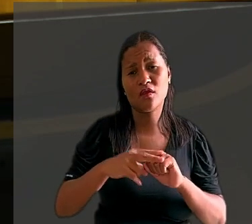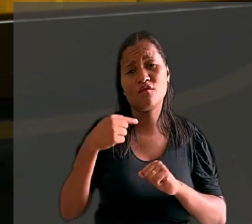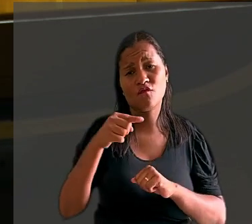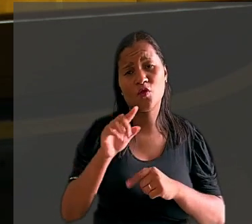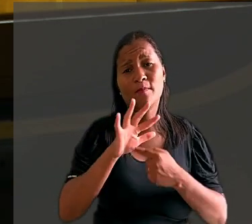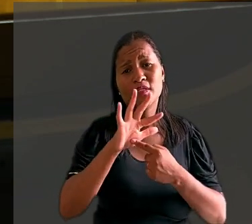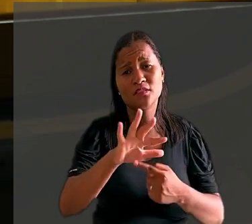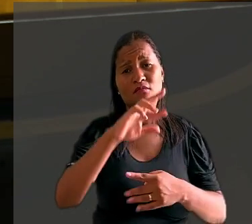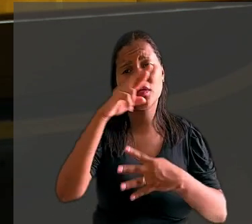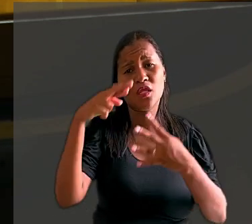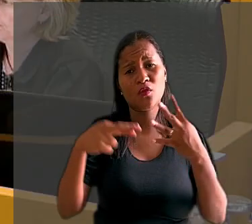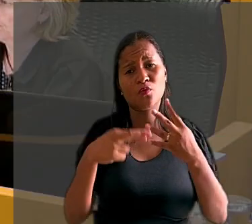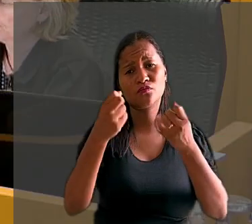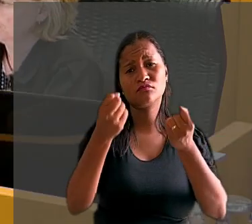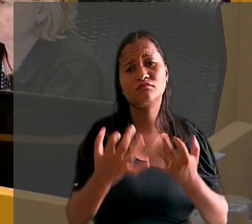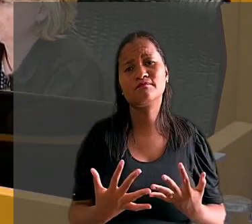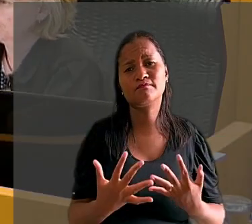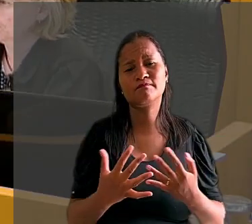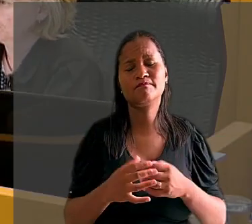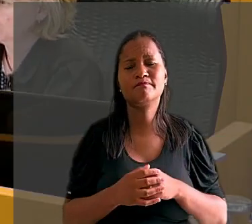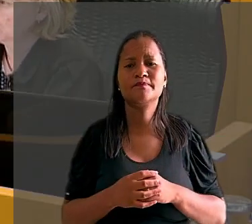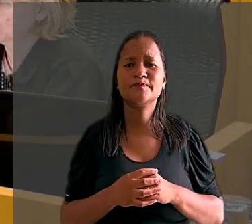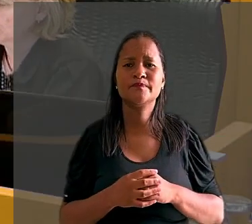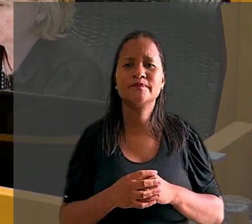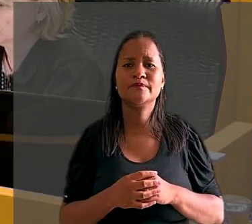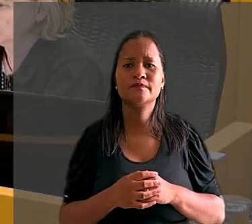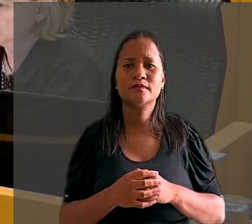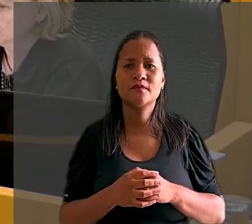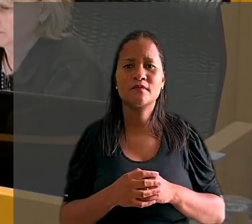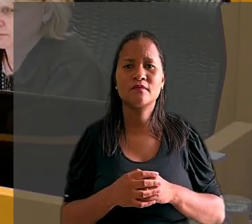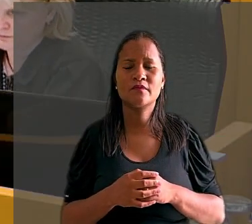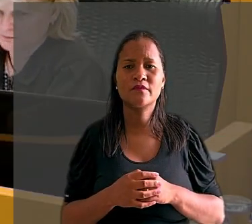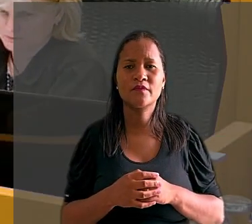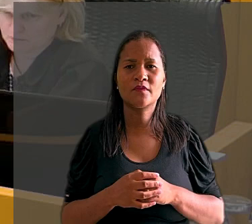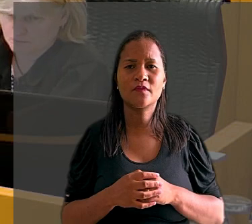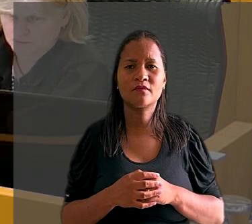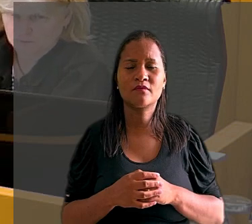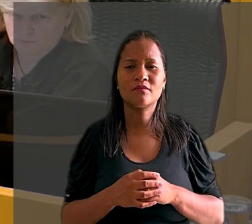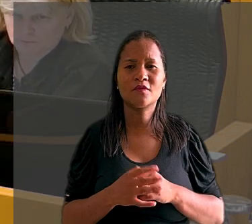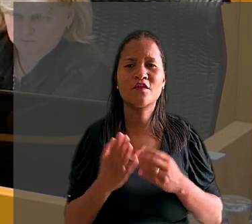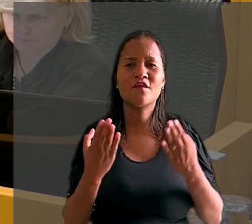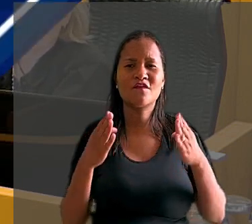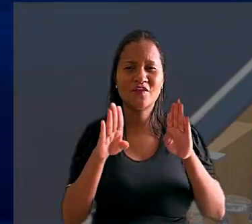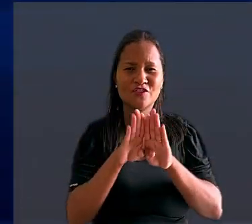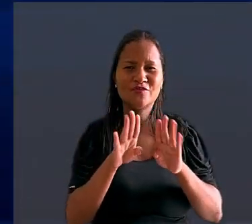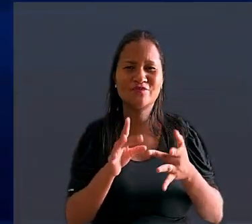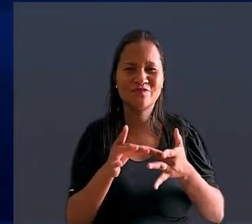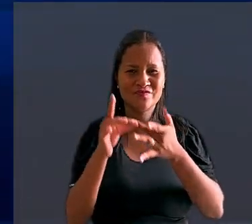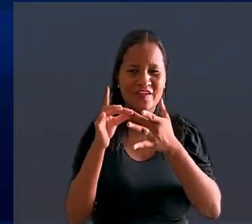por dano moral à viúva. Foram apresentados embargos declaratórios.